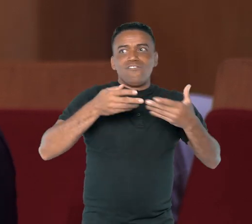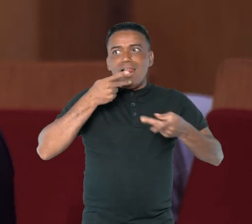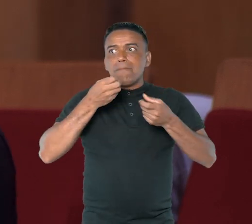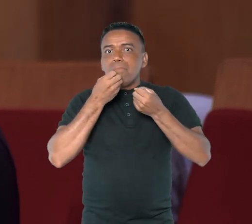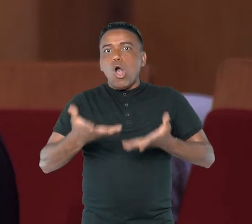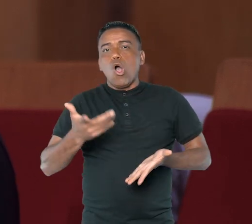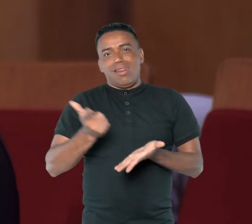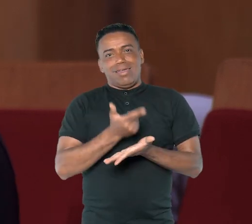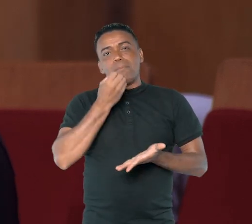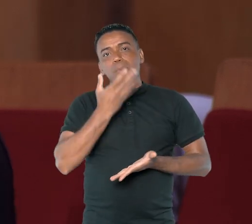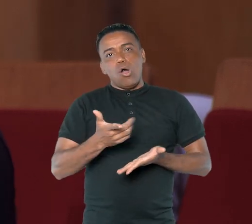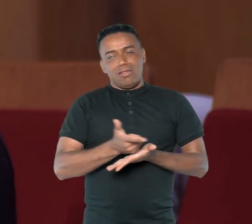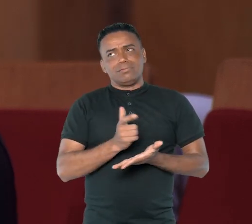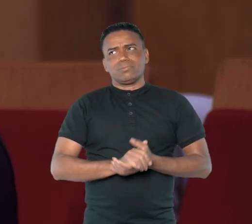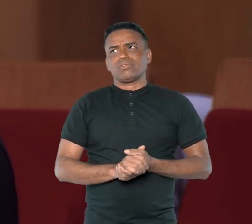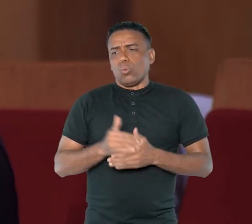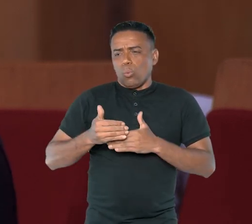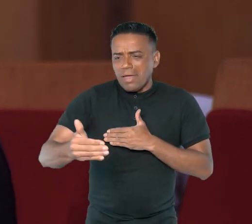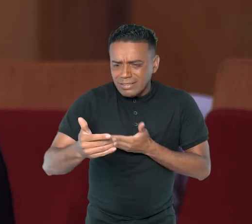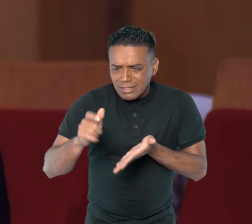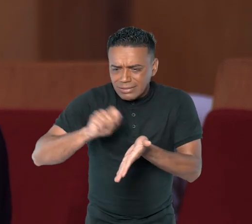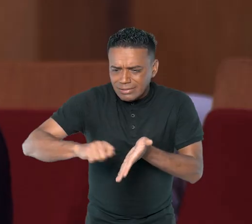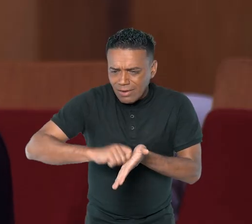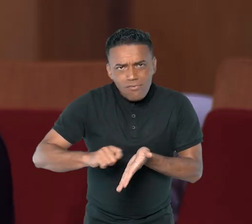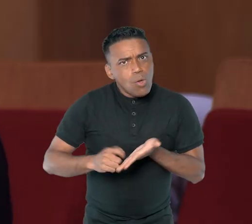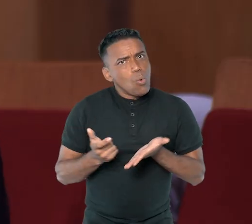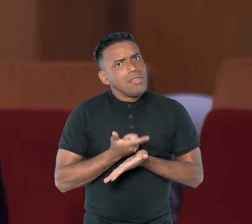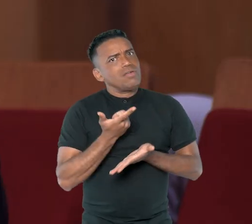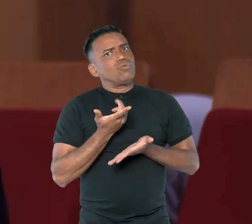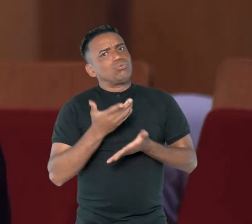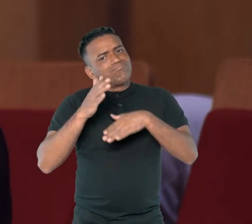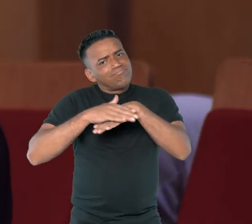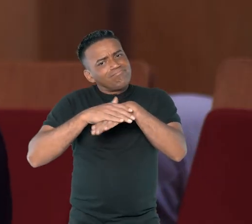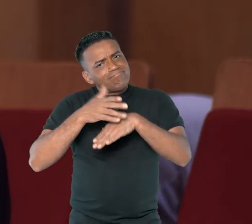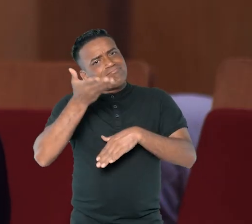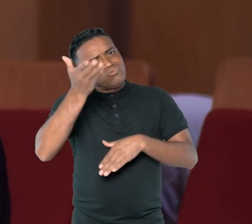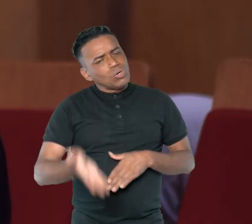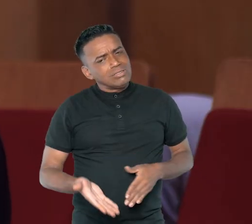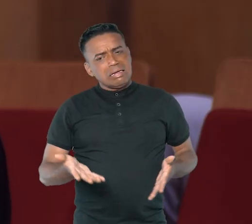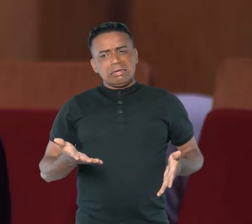se começa a escrever um livro assim como você talvez nem